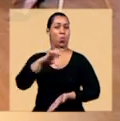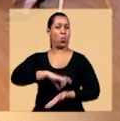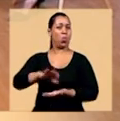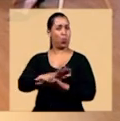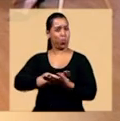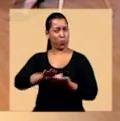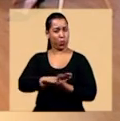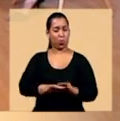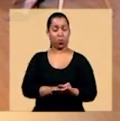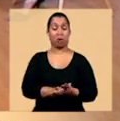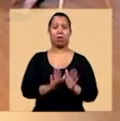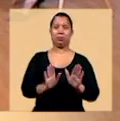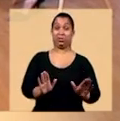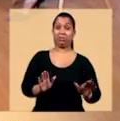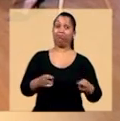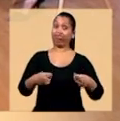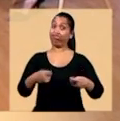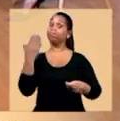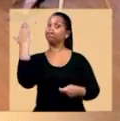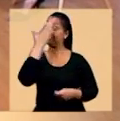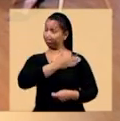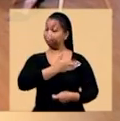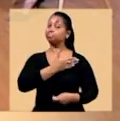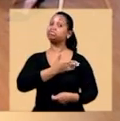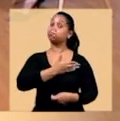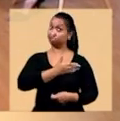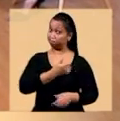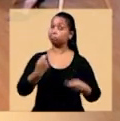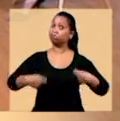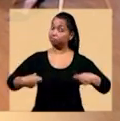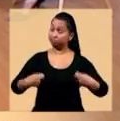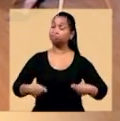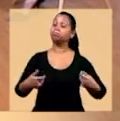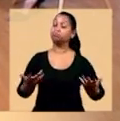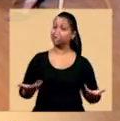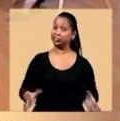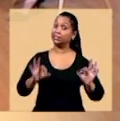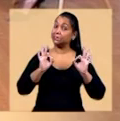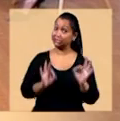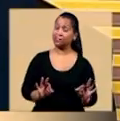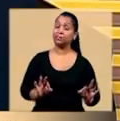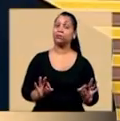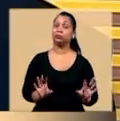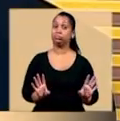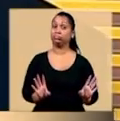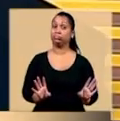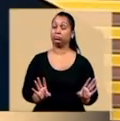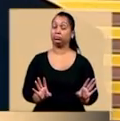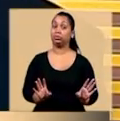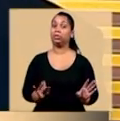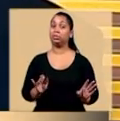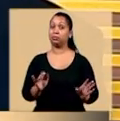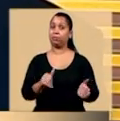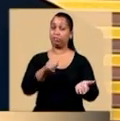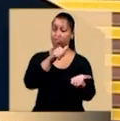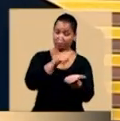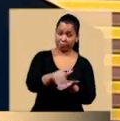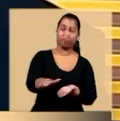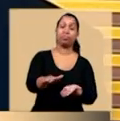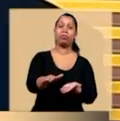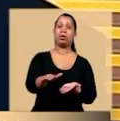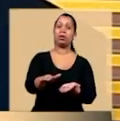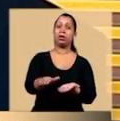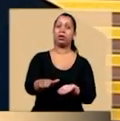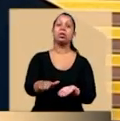professora disse. Precisamos ter prova, porque há necessidade de ter café no bule. Quando você promove a rescisão por justa causa,